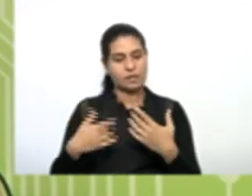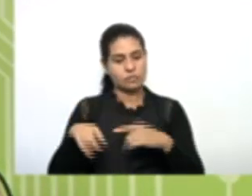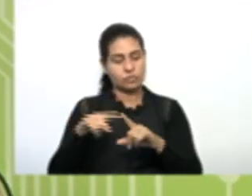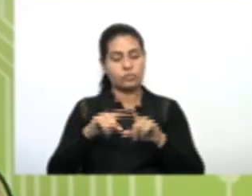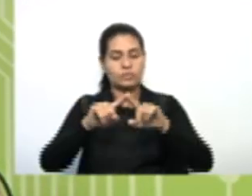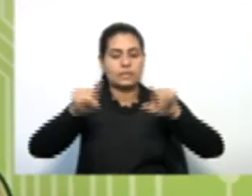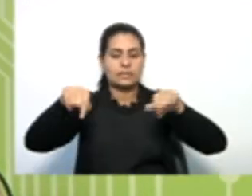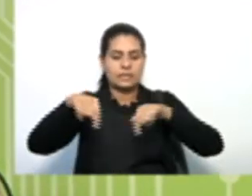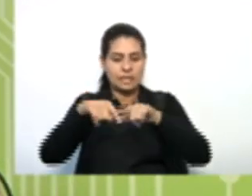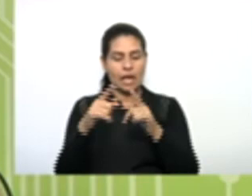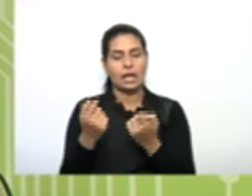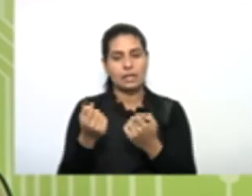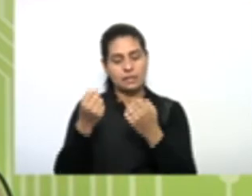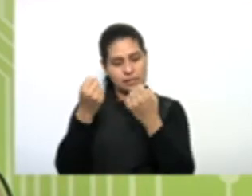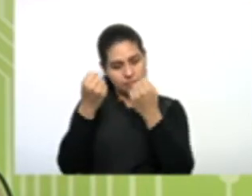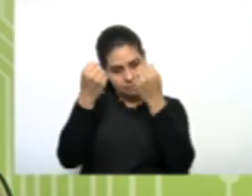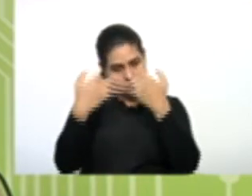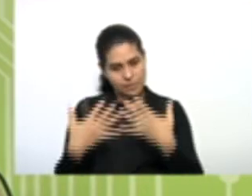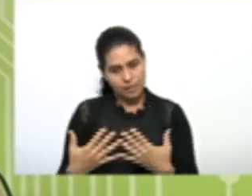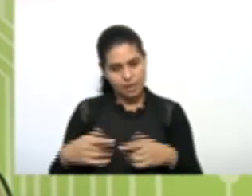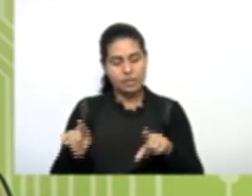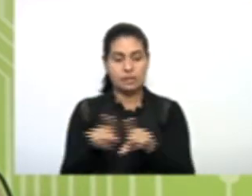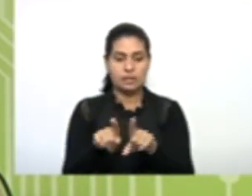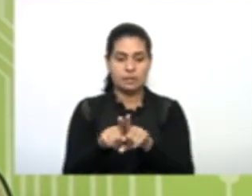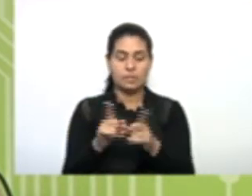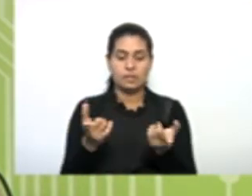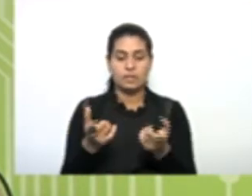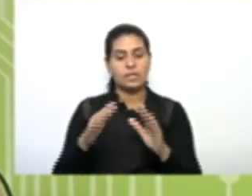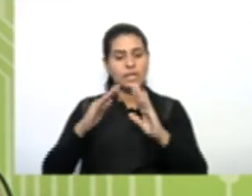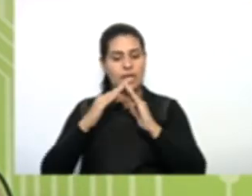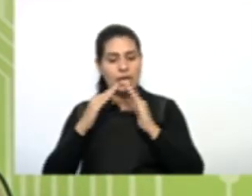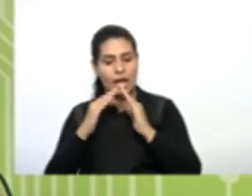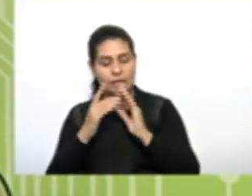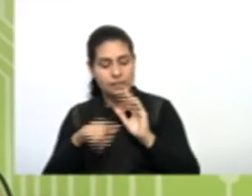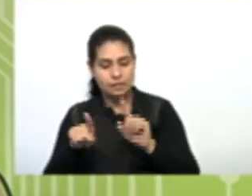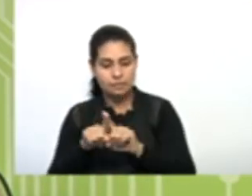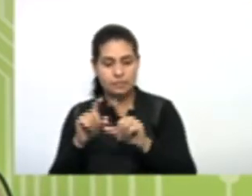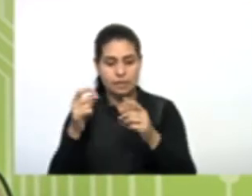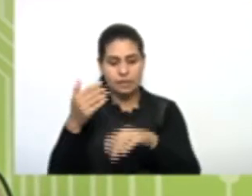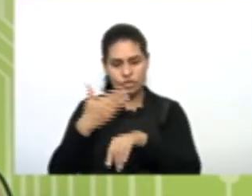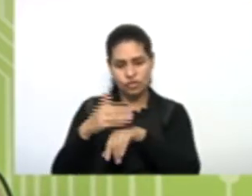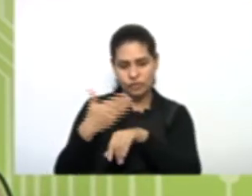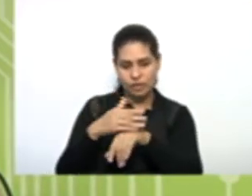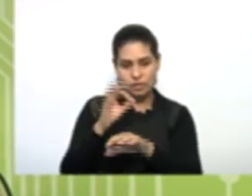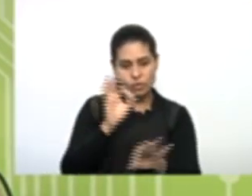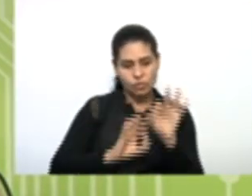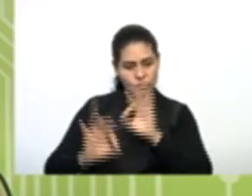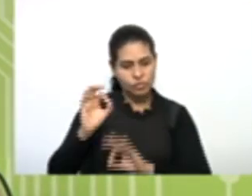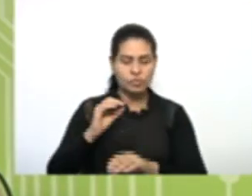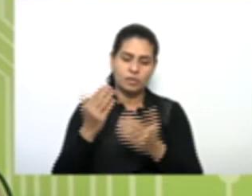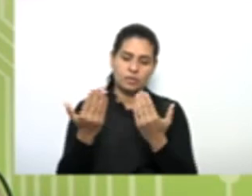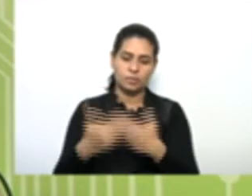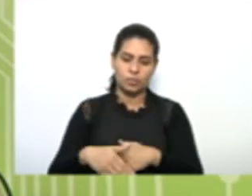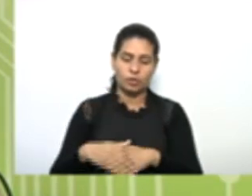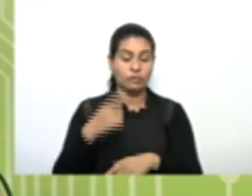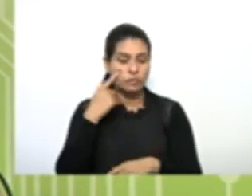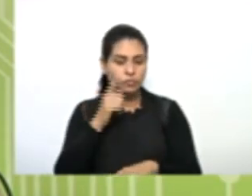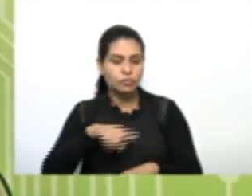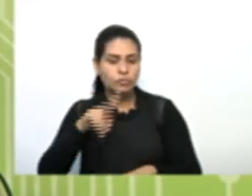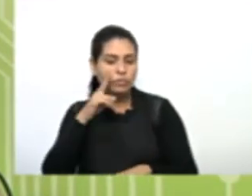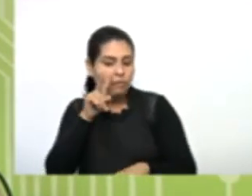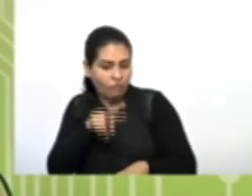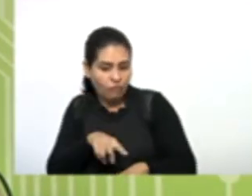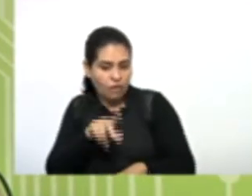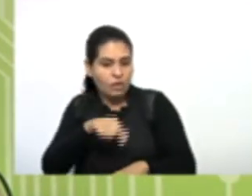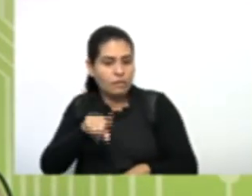de sala e o que foi feito nas atividades vai ser feito nas atividades de casa e construímos assim a nossa prova. Então, essas questões que você está